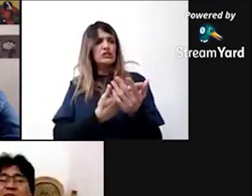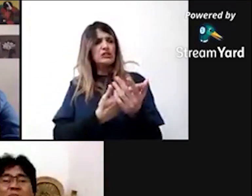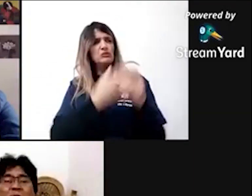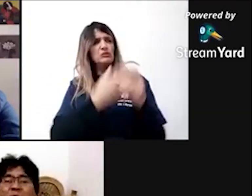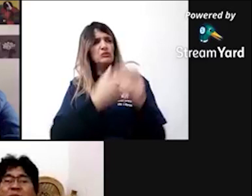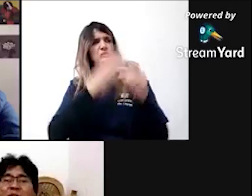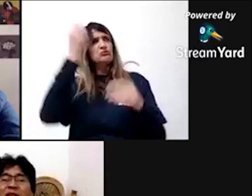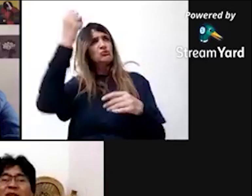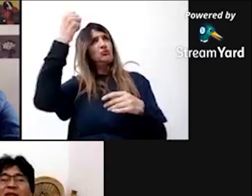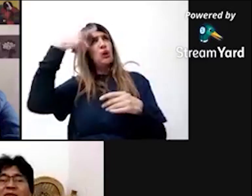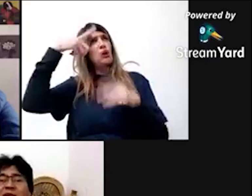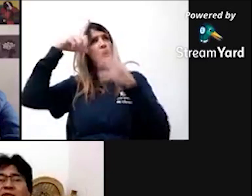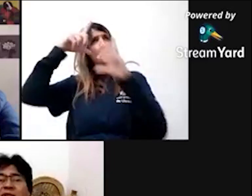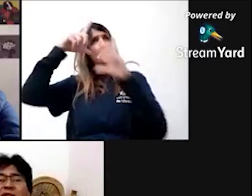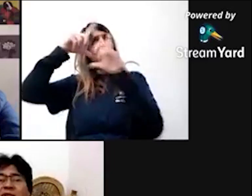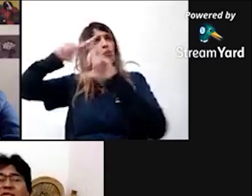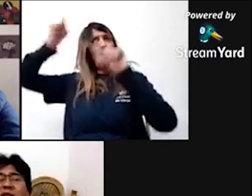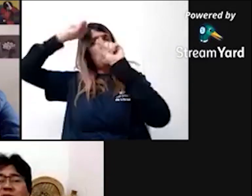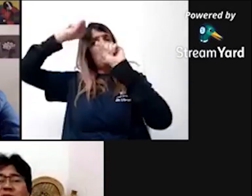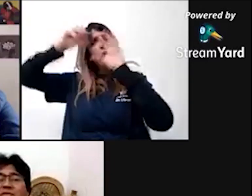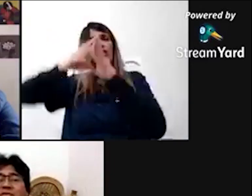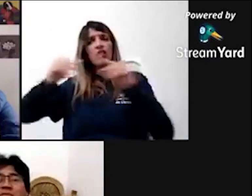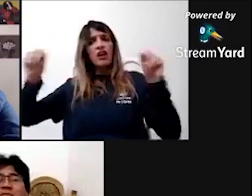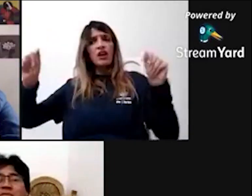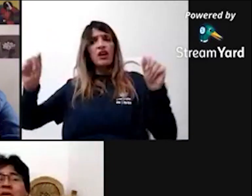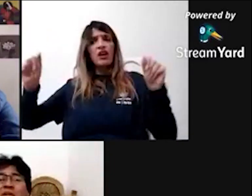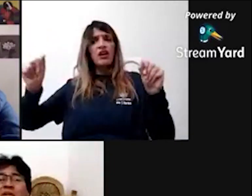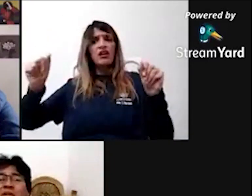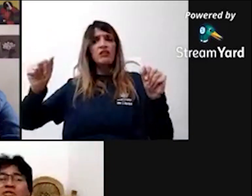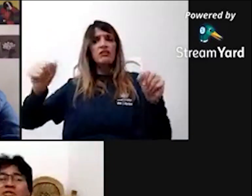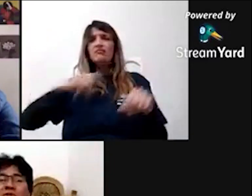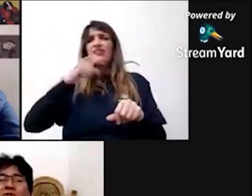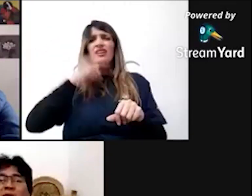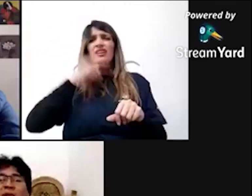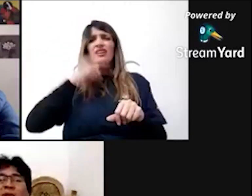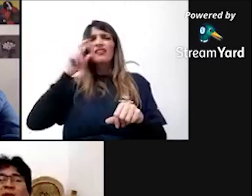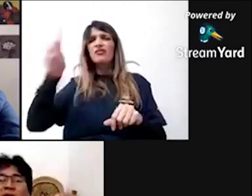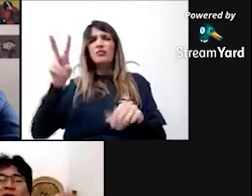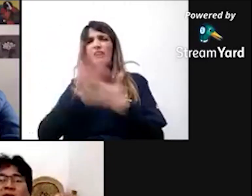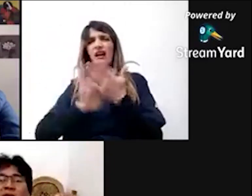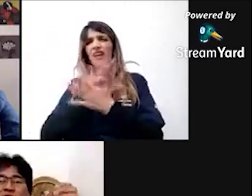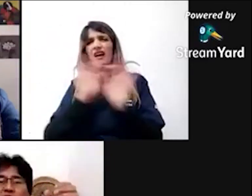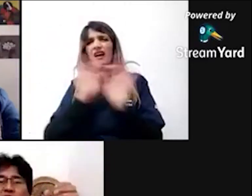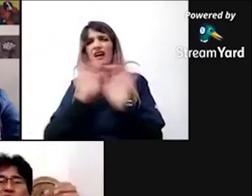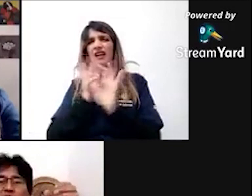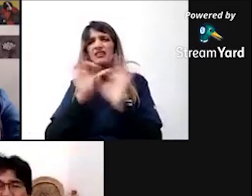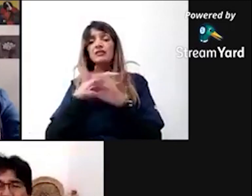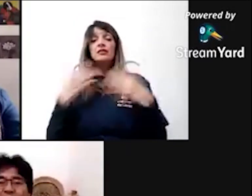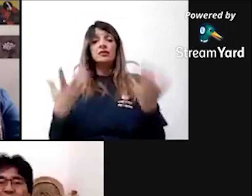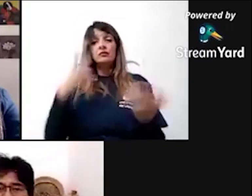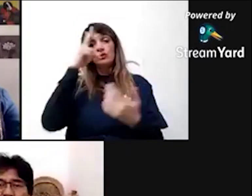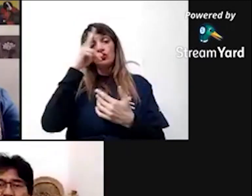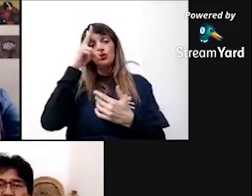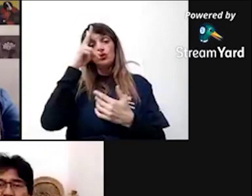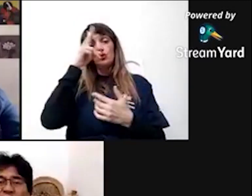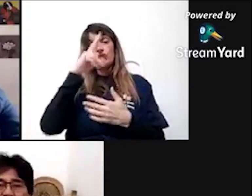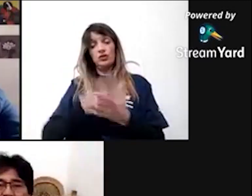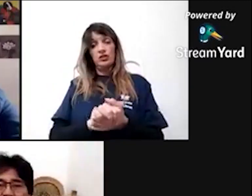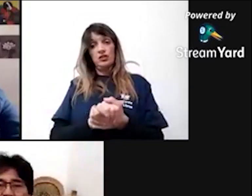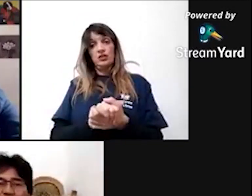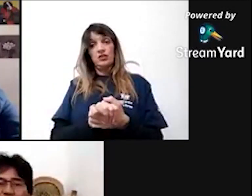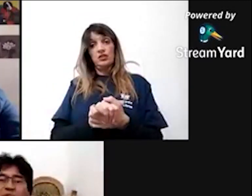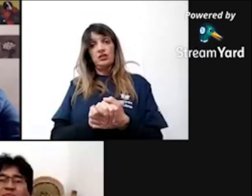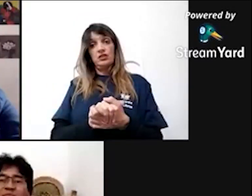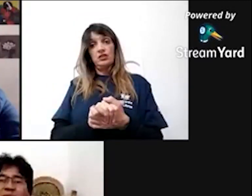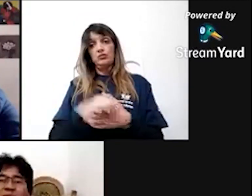de alienígena? Quem estava lá para ver? Ninguém viu nada disso. Então, história para justificar tudo que